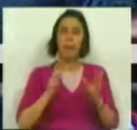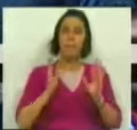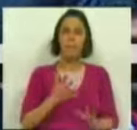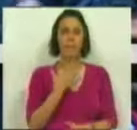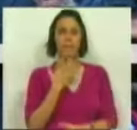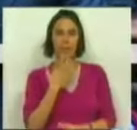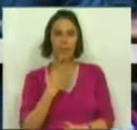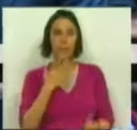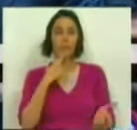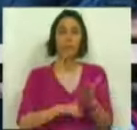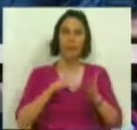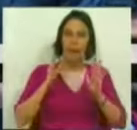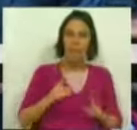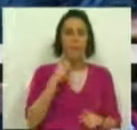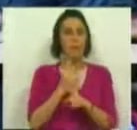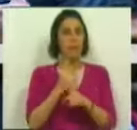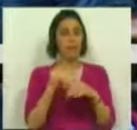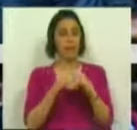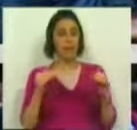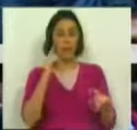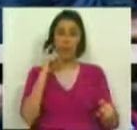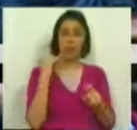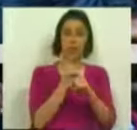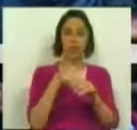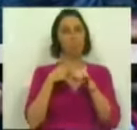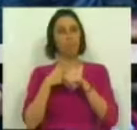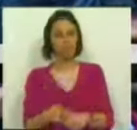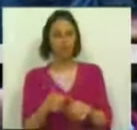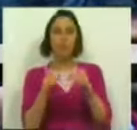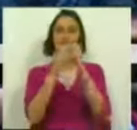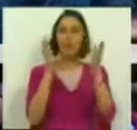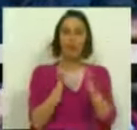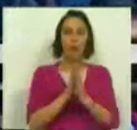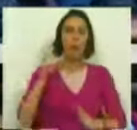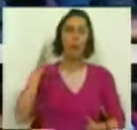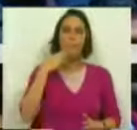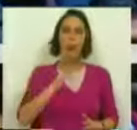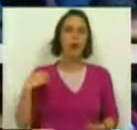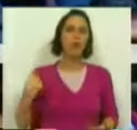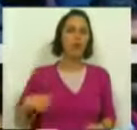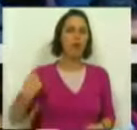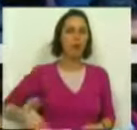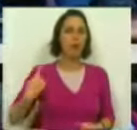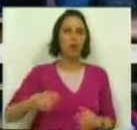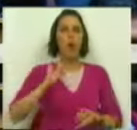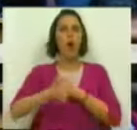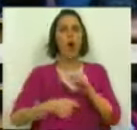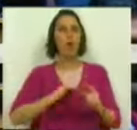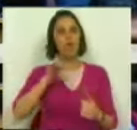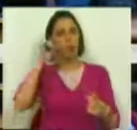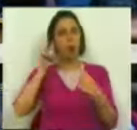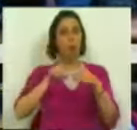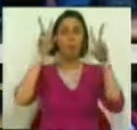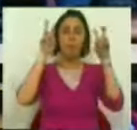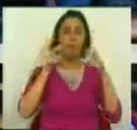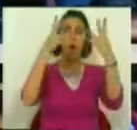preciso rigor e se é verdade que é preciso manter este nível de exigência de cumprirmos todos os dias aqueles que são os nossos objetivos